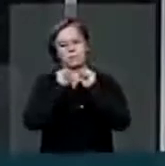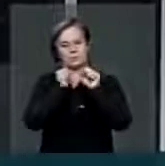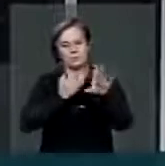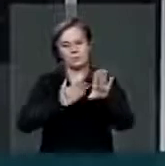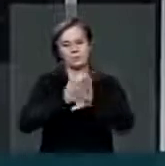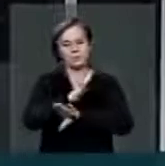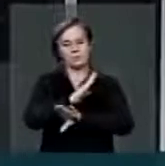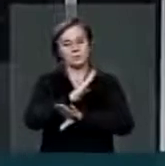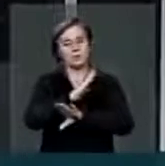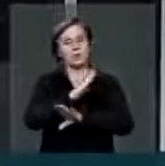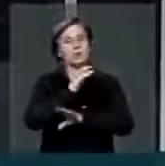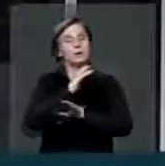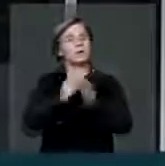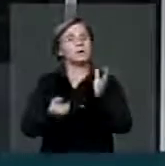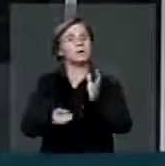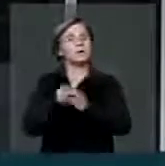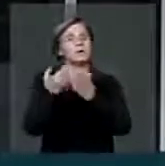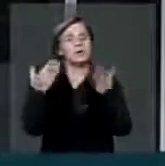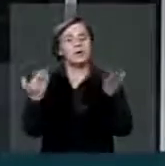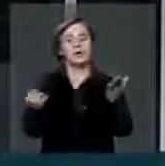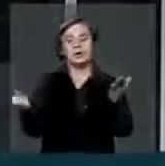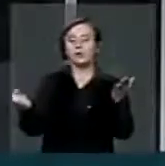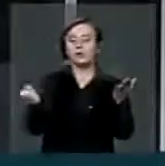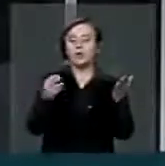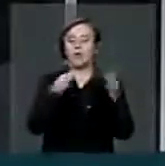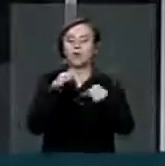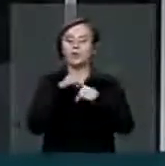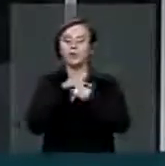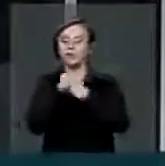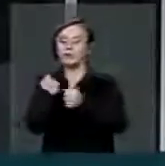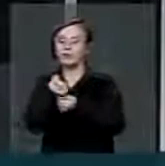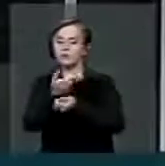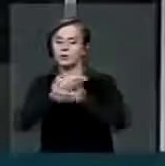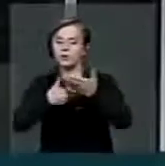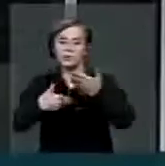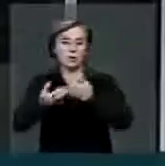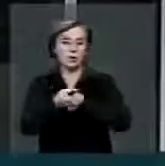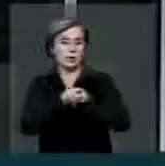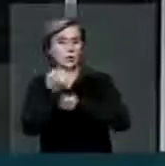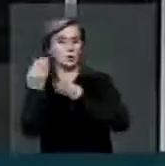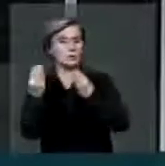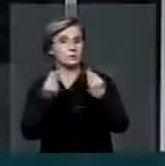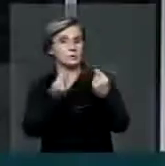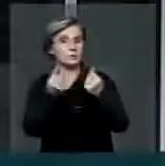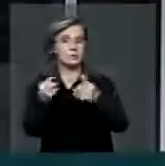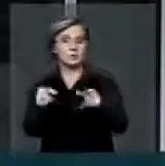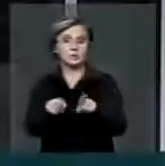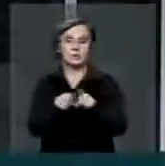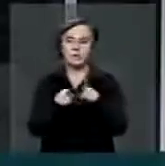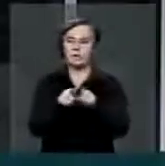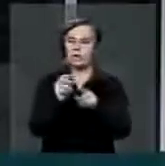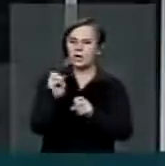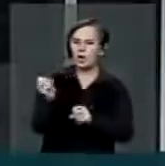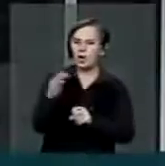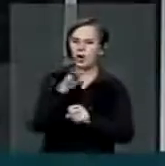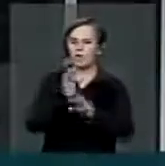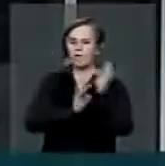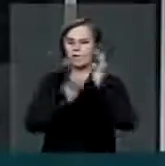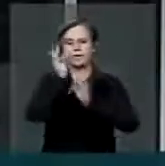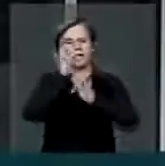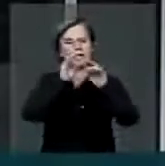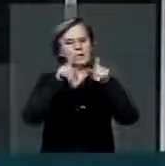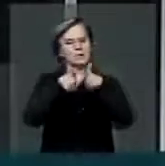mecanismo atual de diálogo qualitativo com a utilização de novas tecnologias e